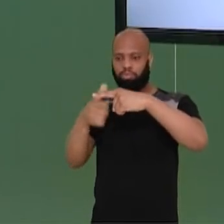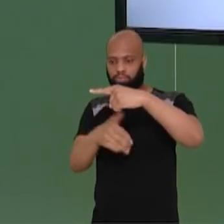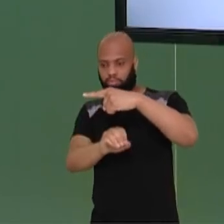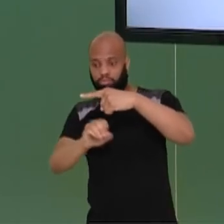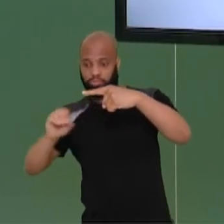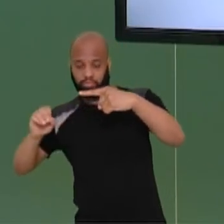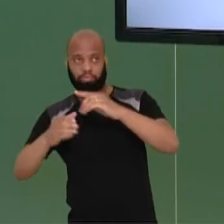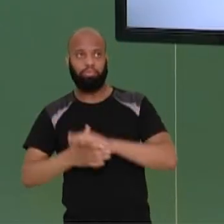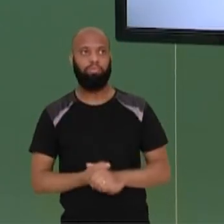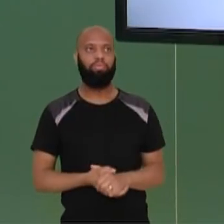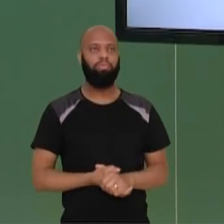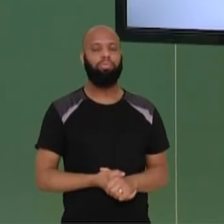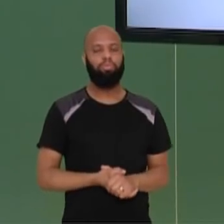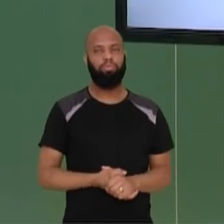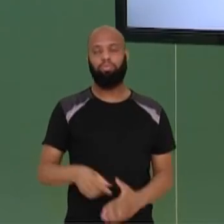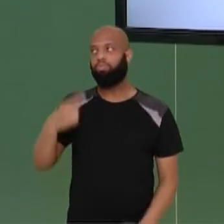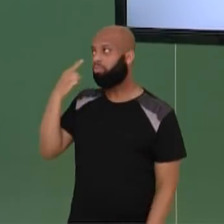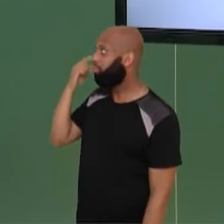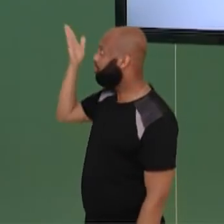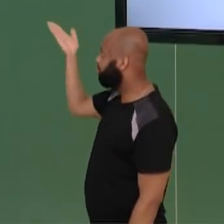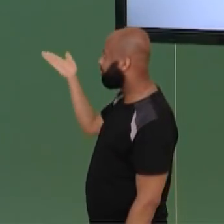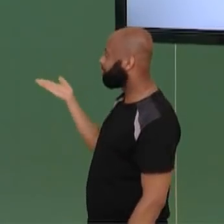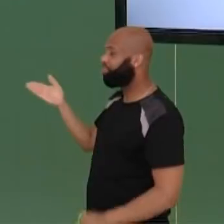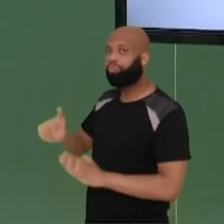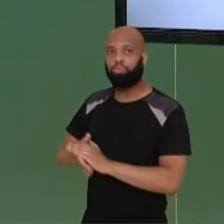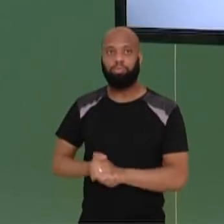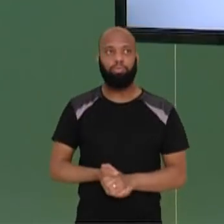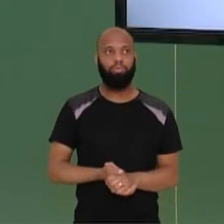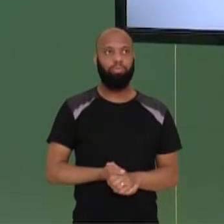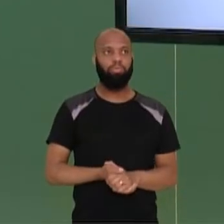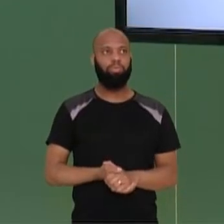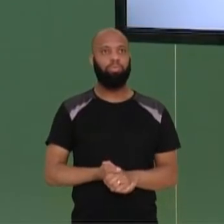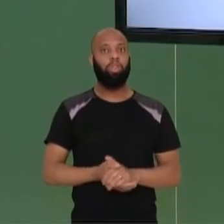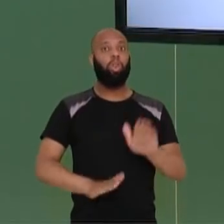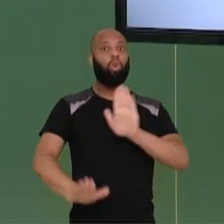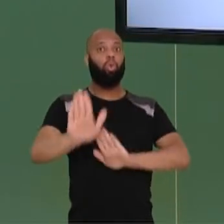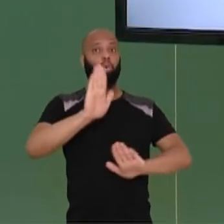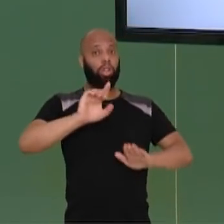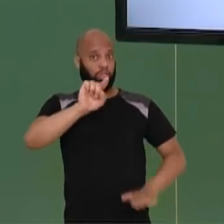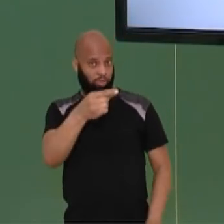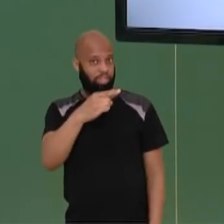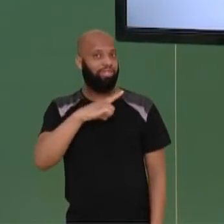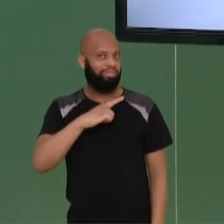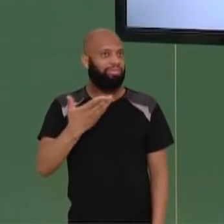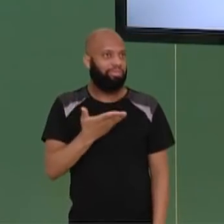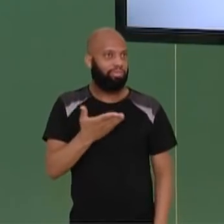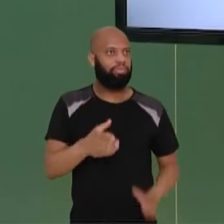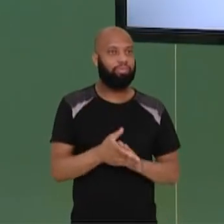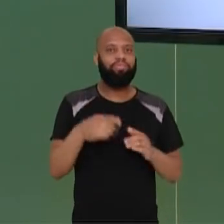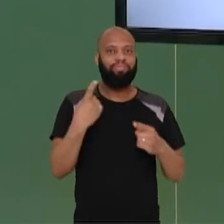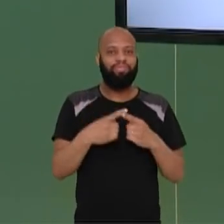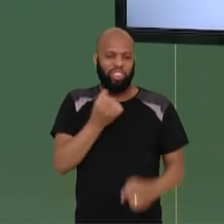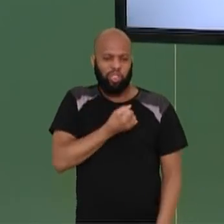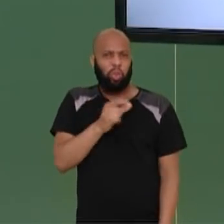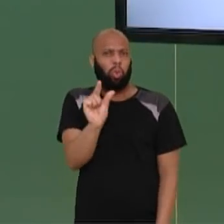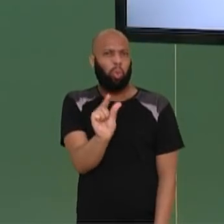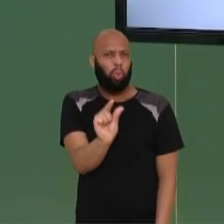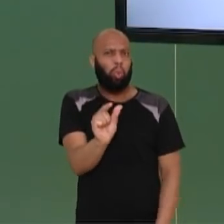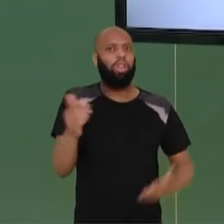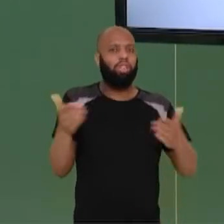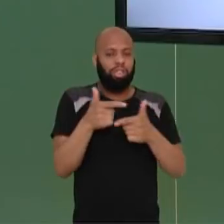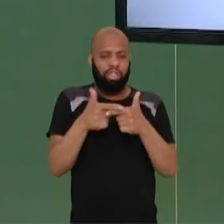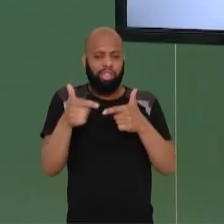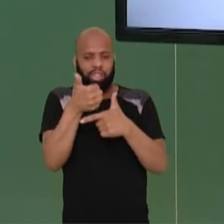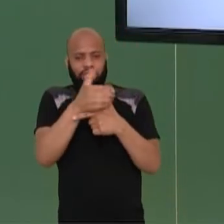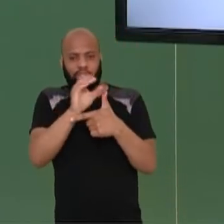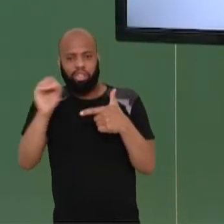assim, 0,5 sobre 100. Cuidado com as vírgulas agora, né? Porque esse número já é pequeno. Eu vou dividir